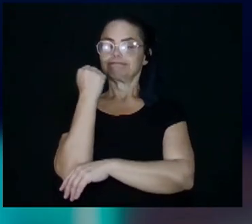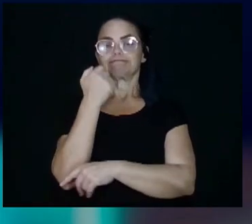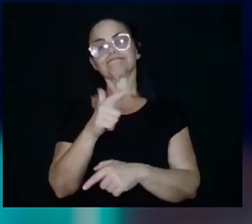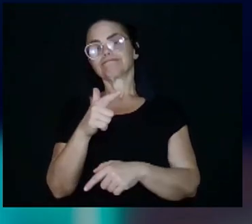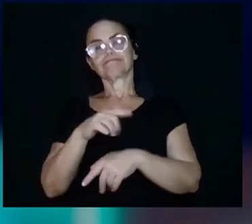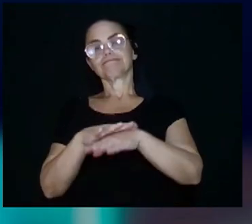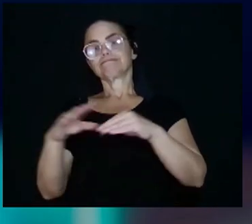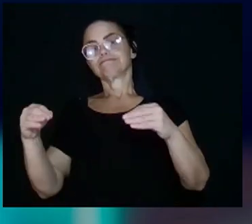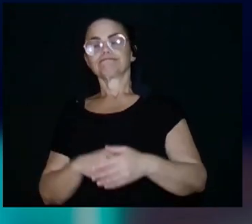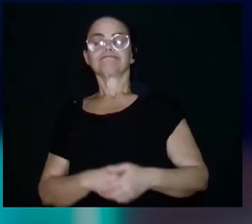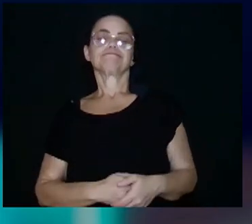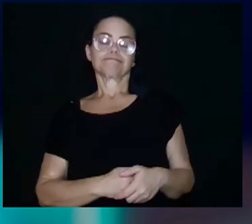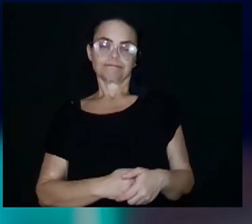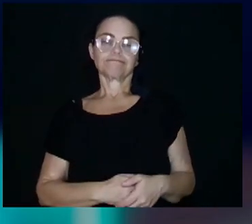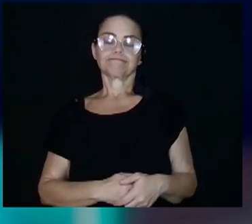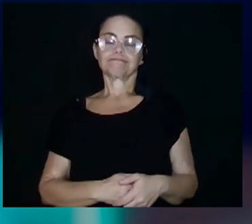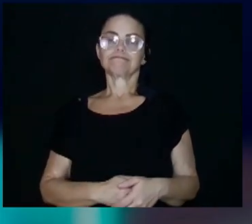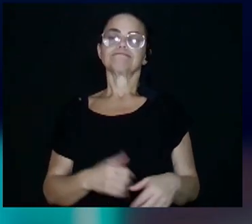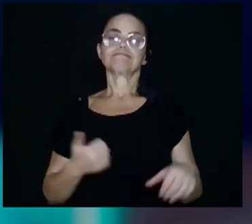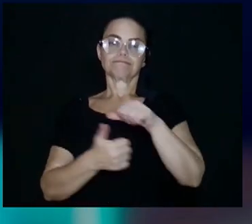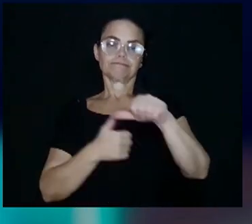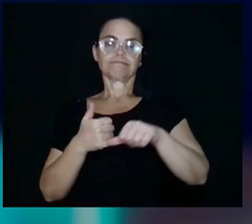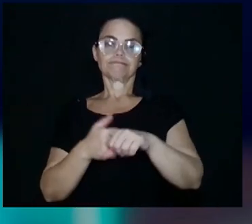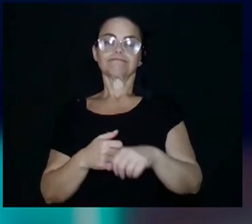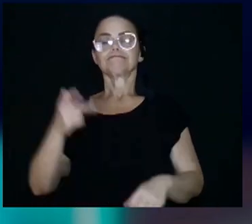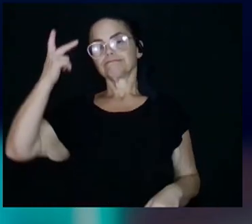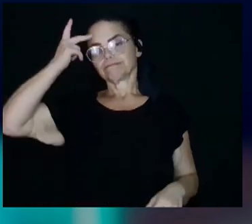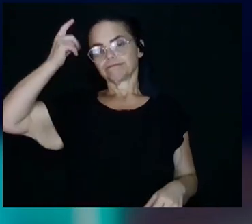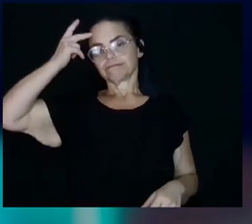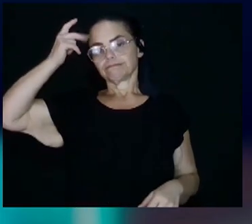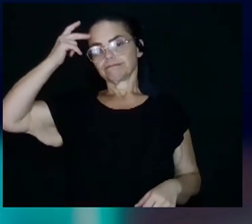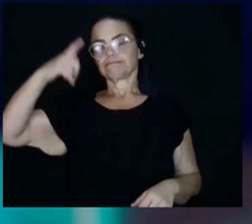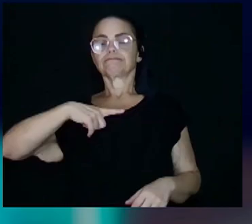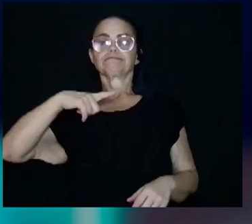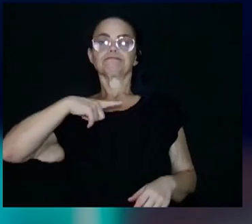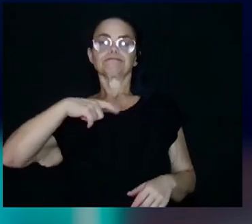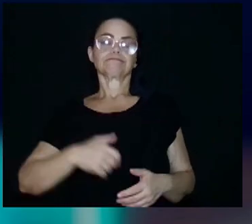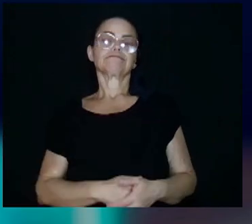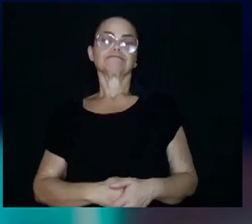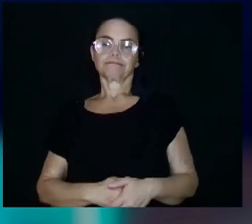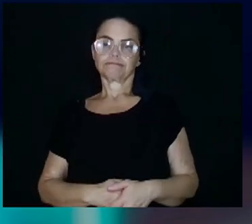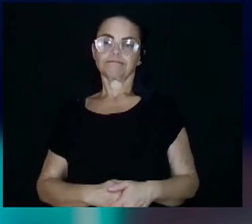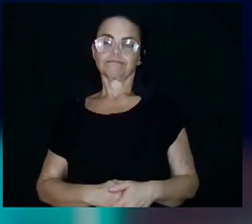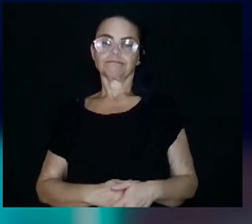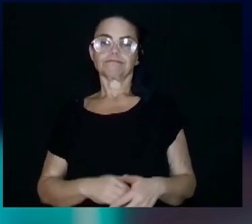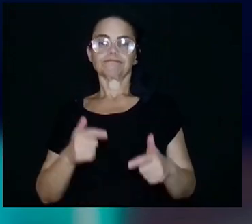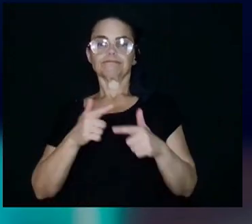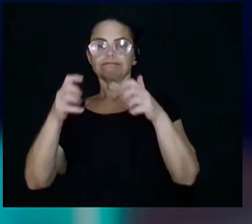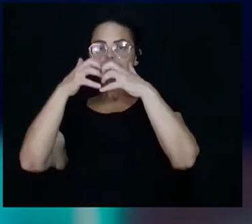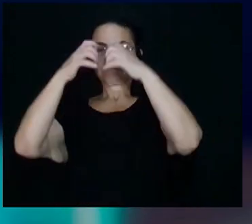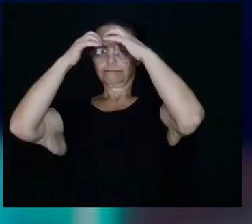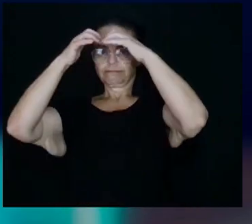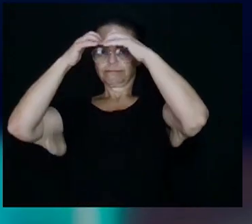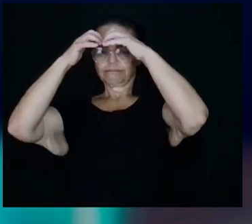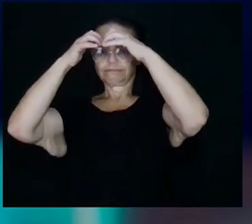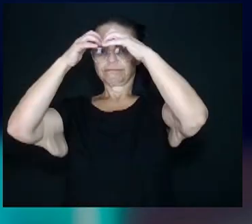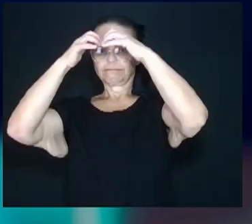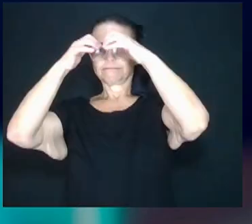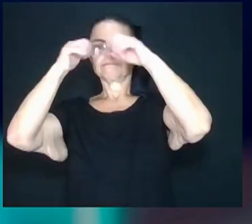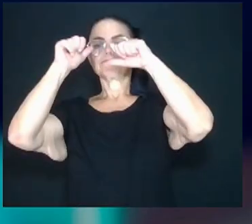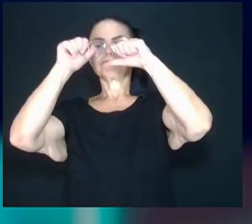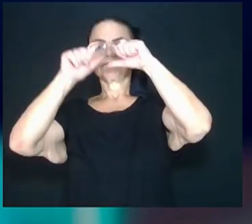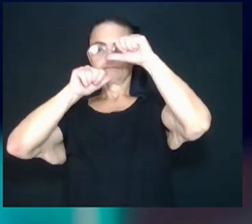alteração, mas o mais comum é ela ter, então, esse neurodesenvolvimento, o cérebro tendo um desenvolvimento diferente